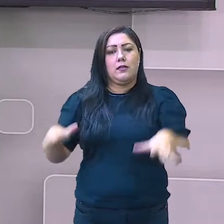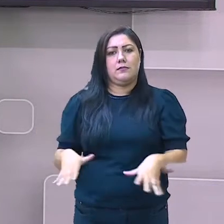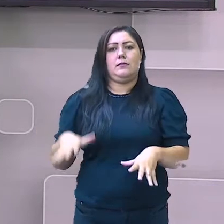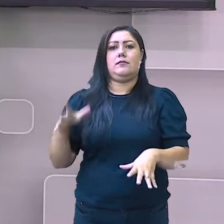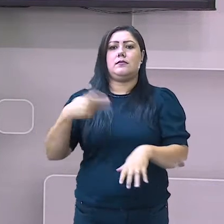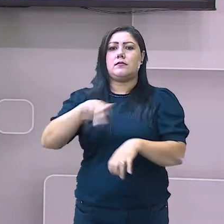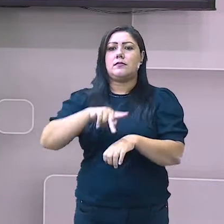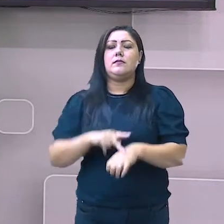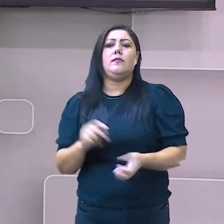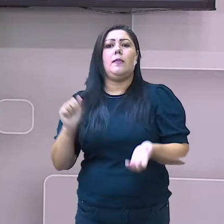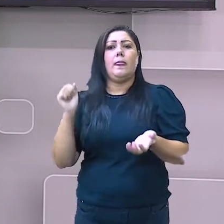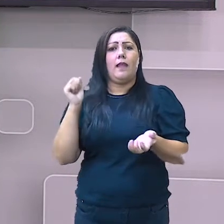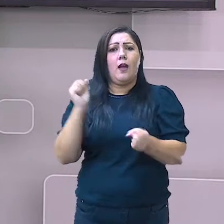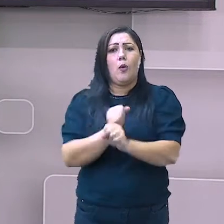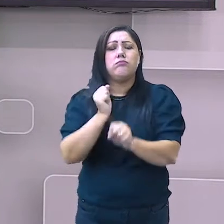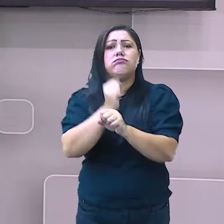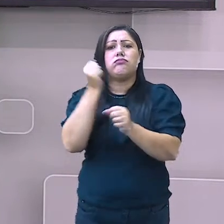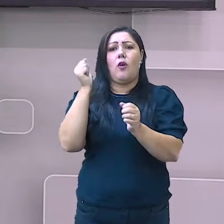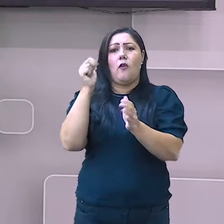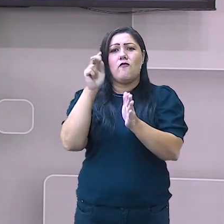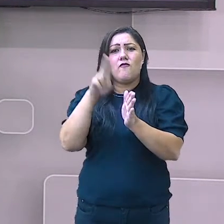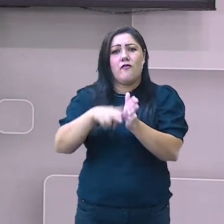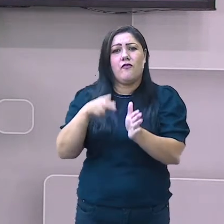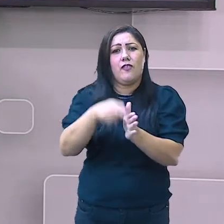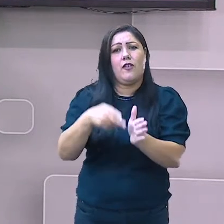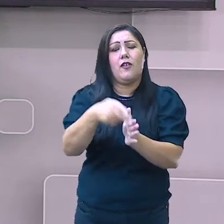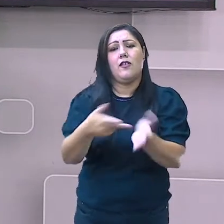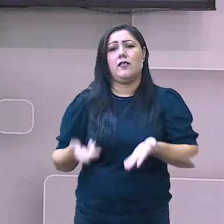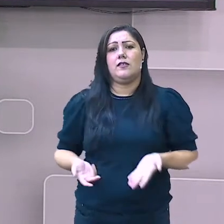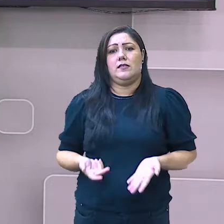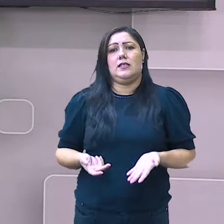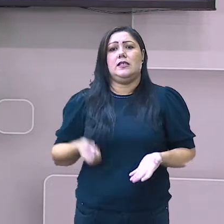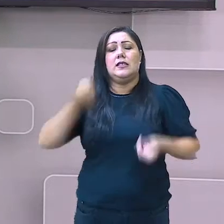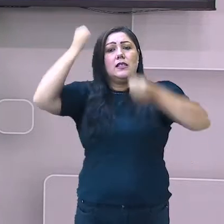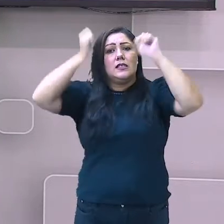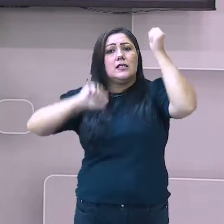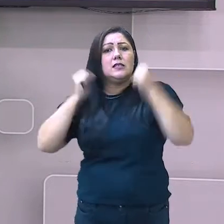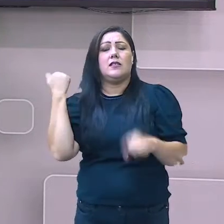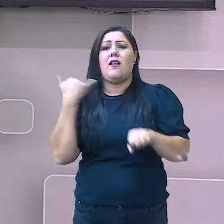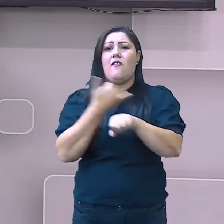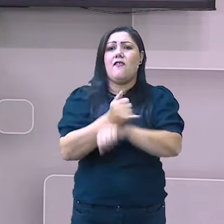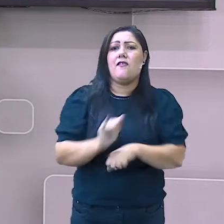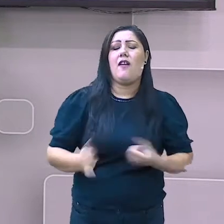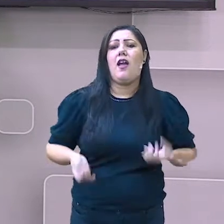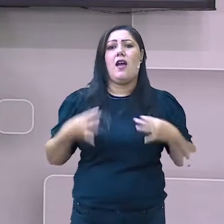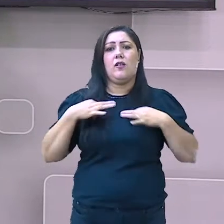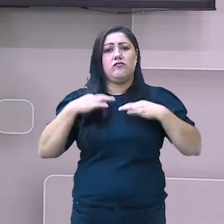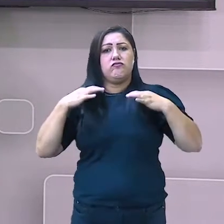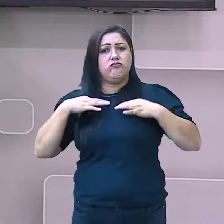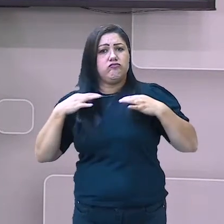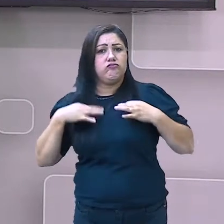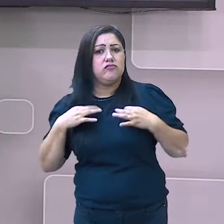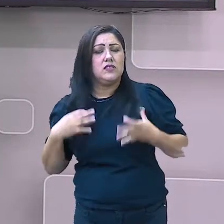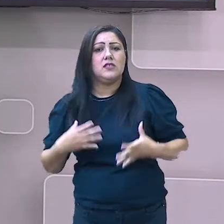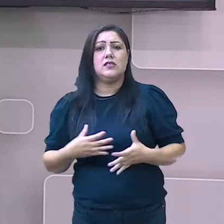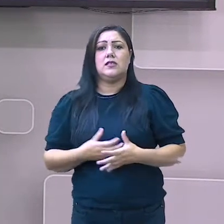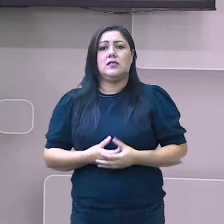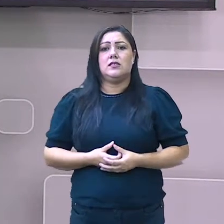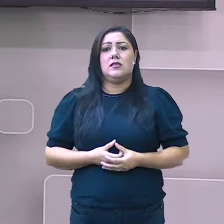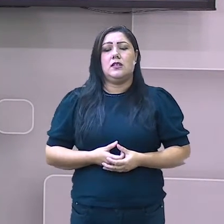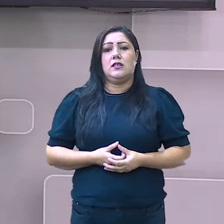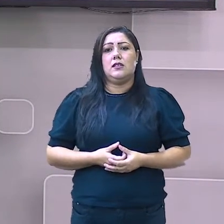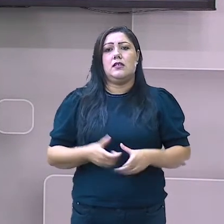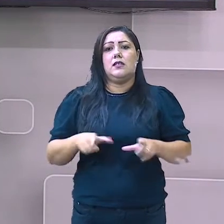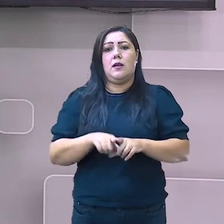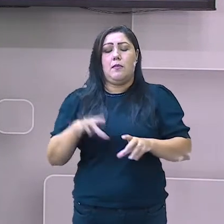de ferrovias, indústrias siderúrgicas, têxteis e o incremento da produção de